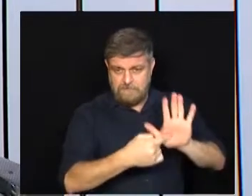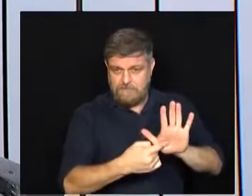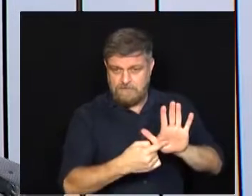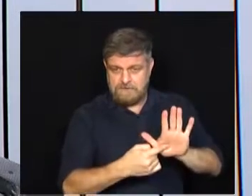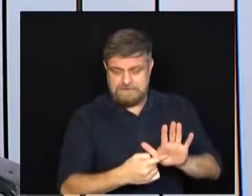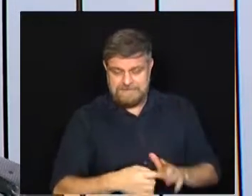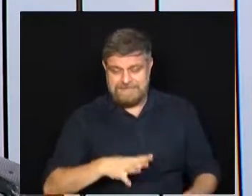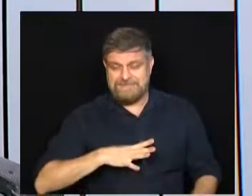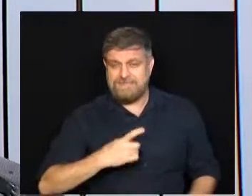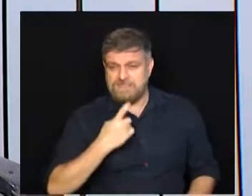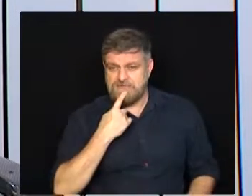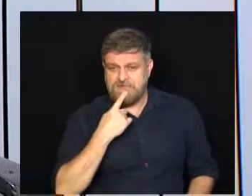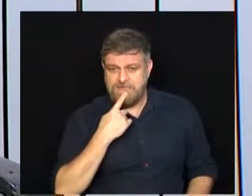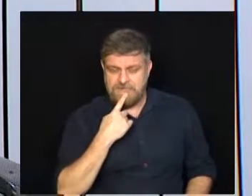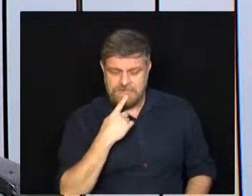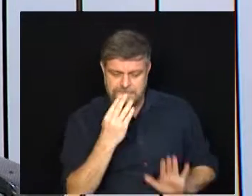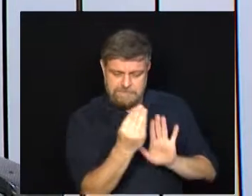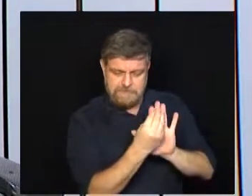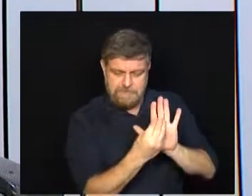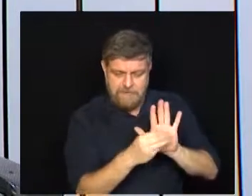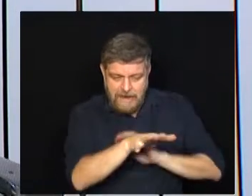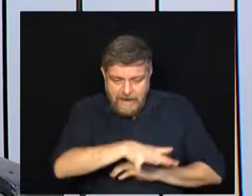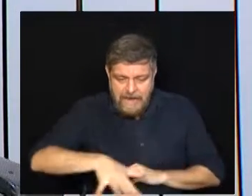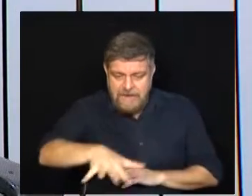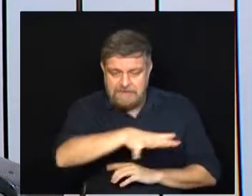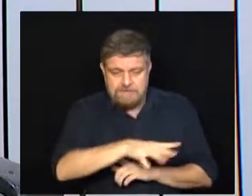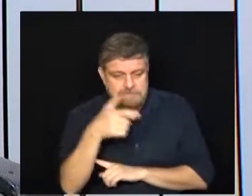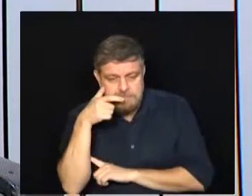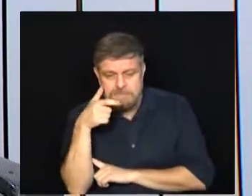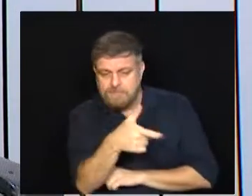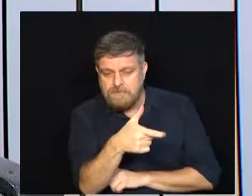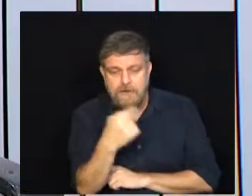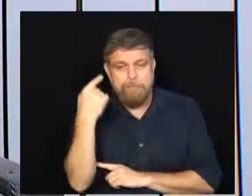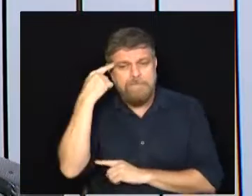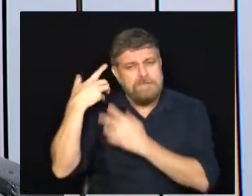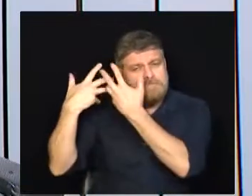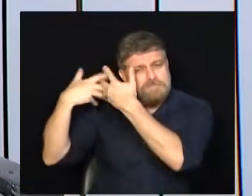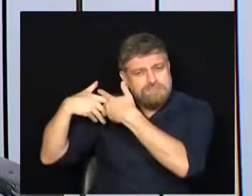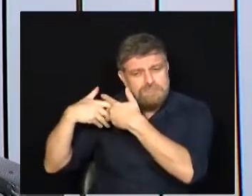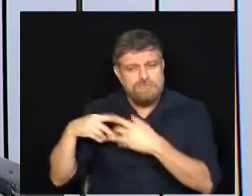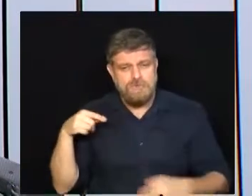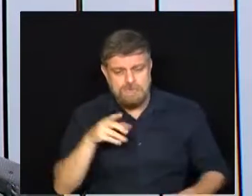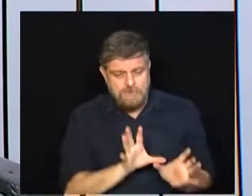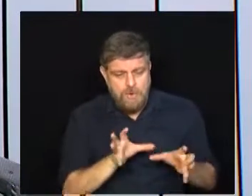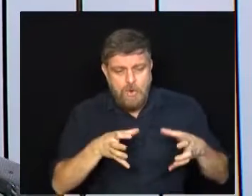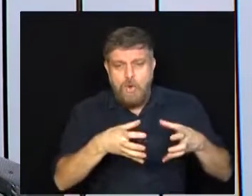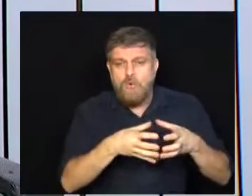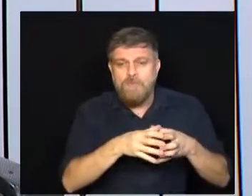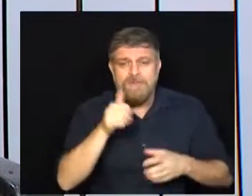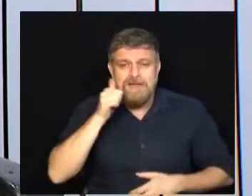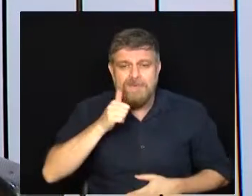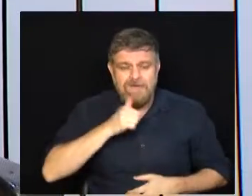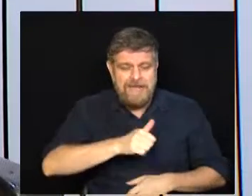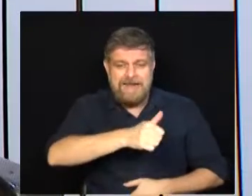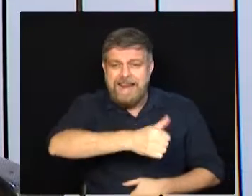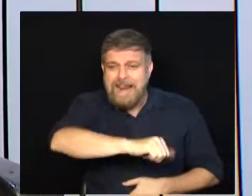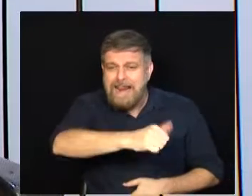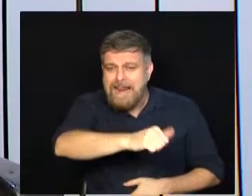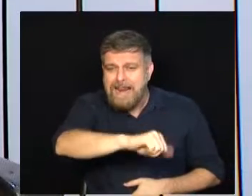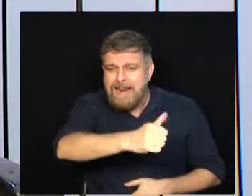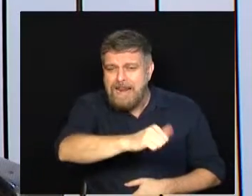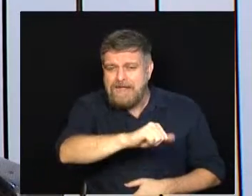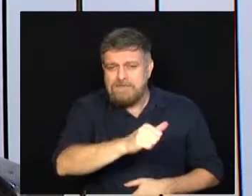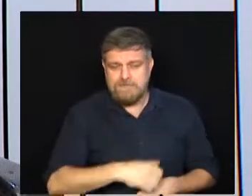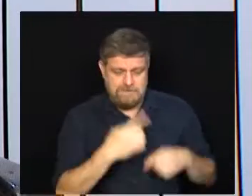da cidade, é lógico, dos setores que interessam, o debate sobre as violências, no caso, contra as mulheres